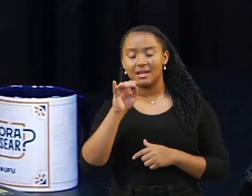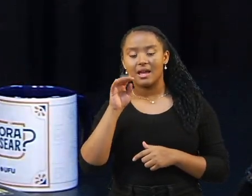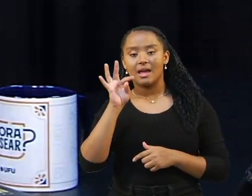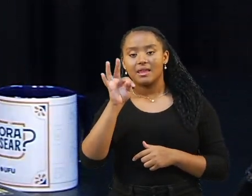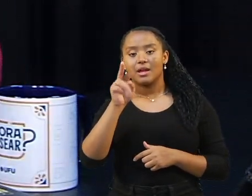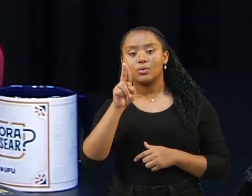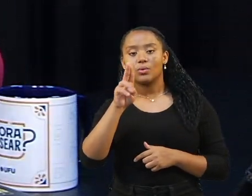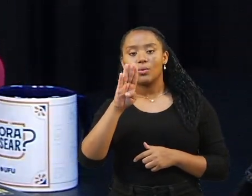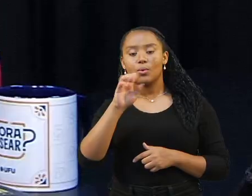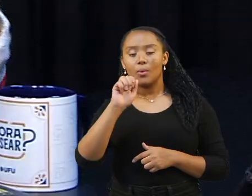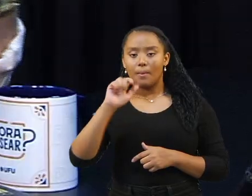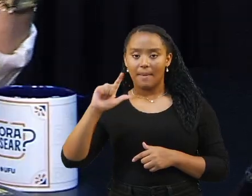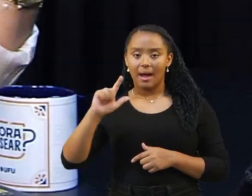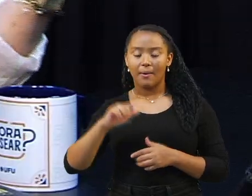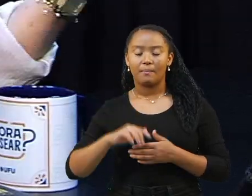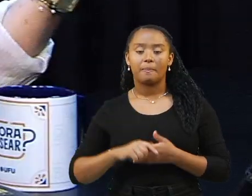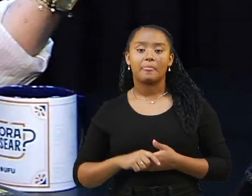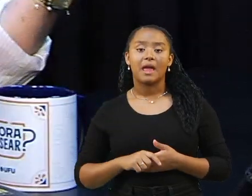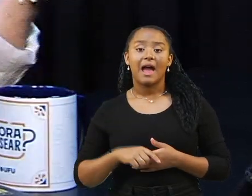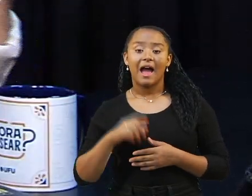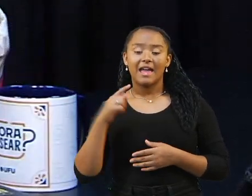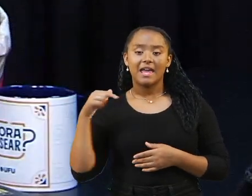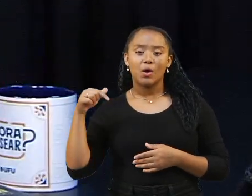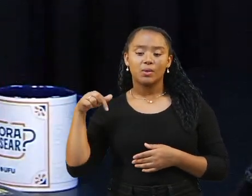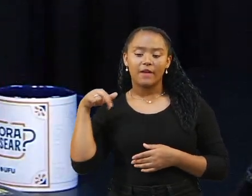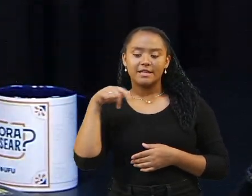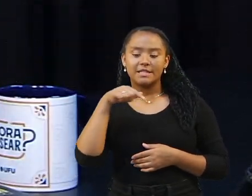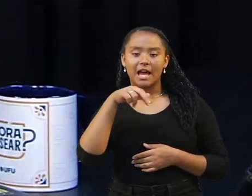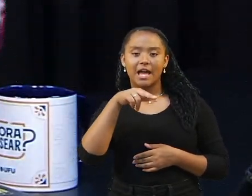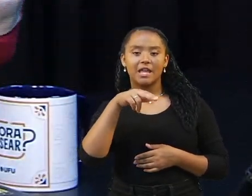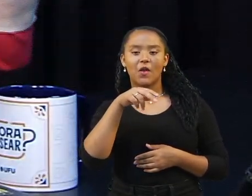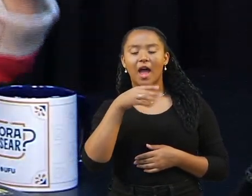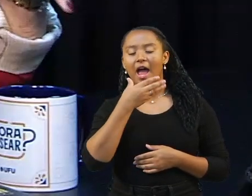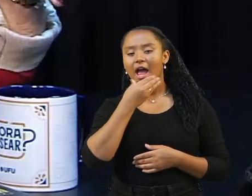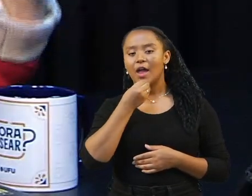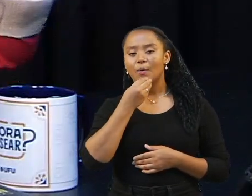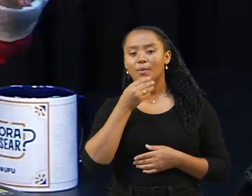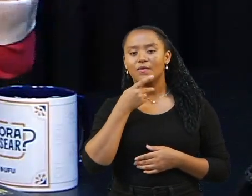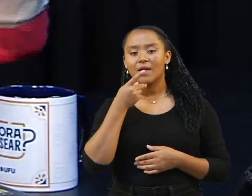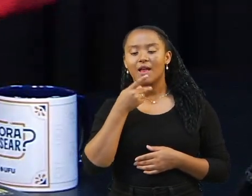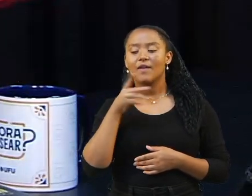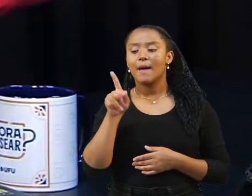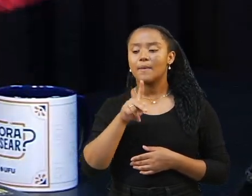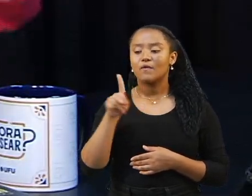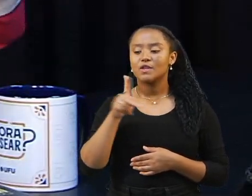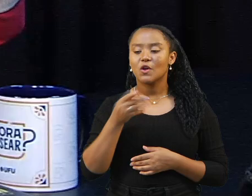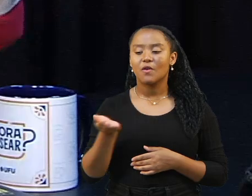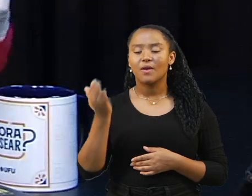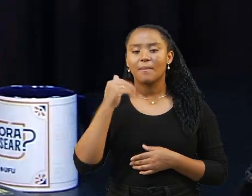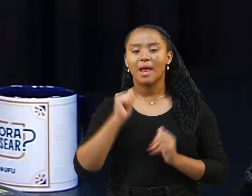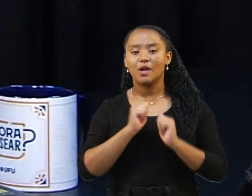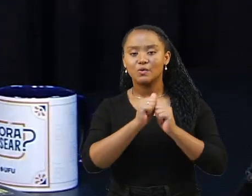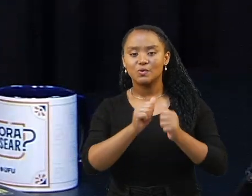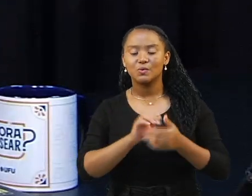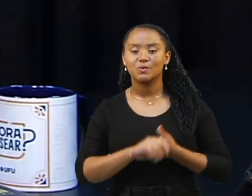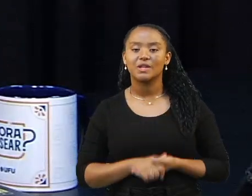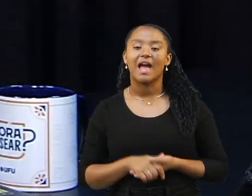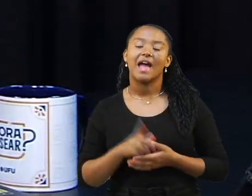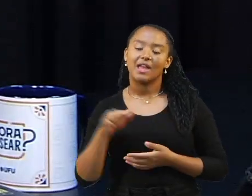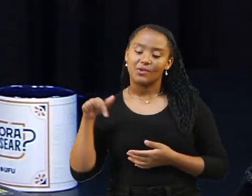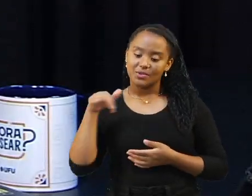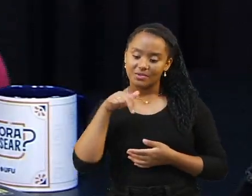eu subia e ele falava, professora, eu te levo. Aí eu subia o morro, pegava carona e voltava com ele todo